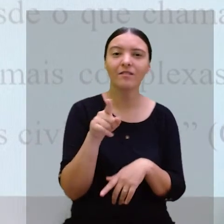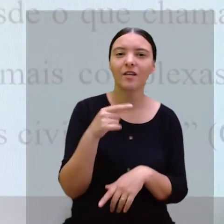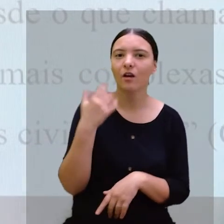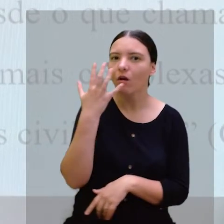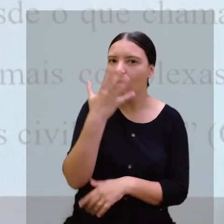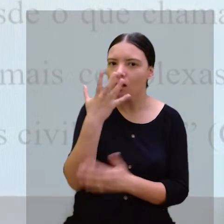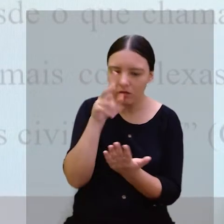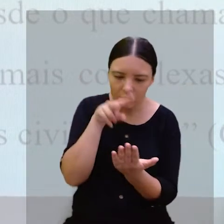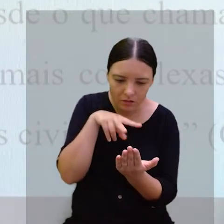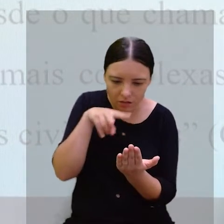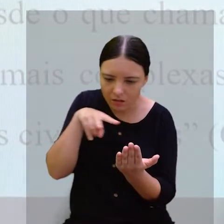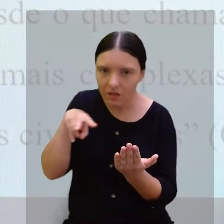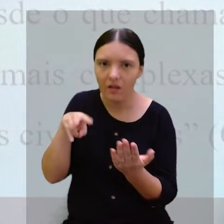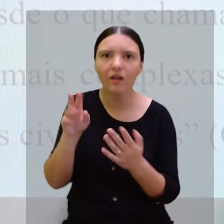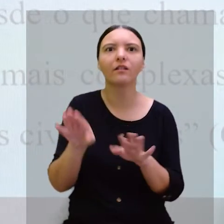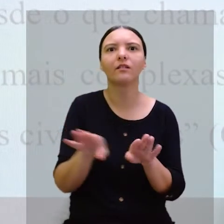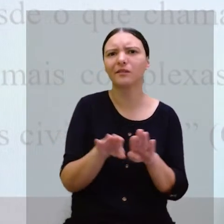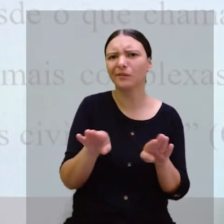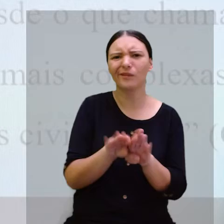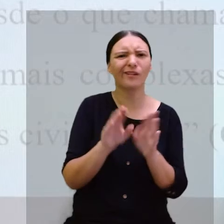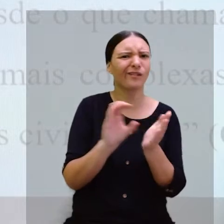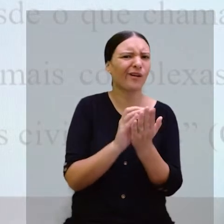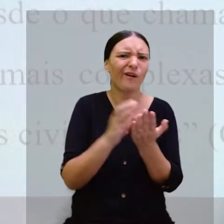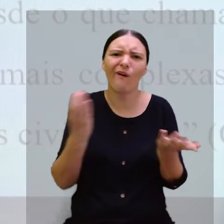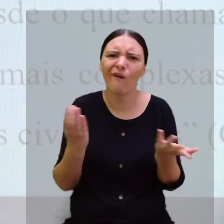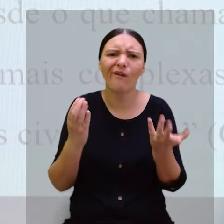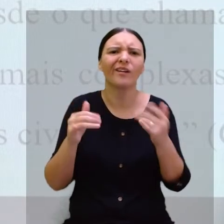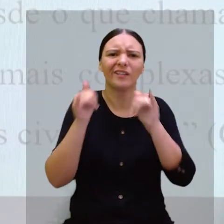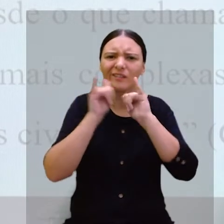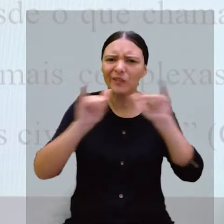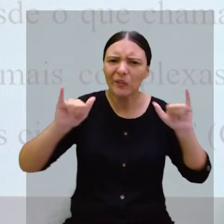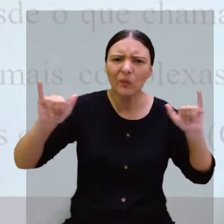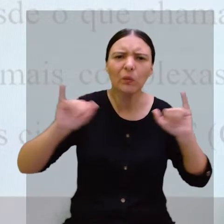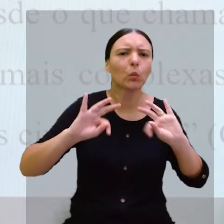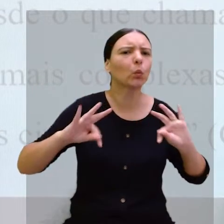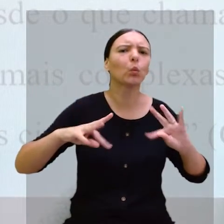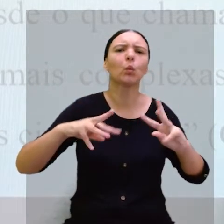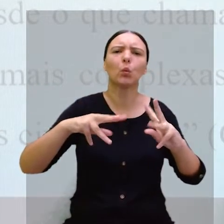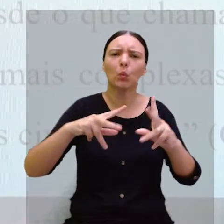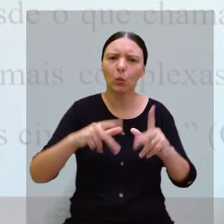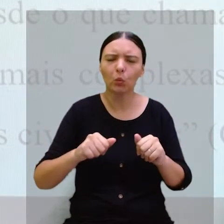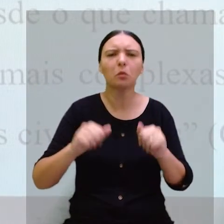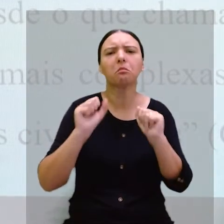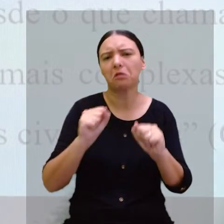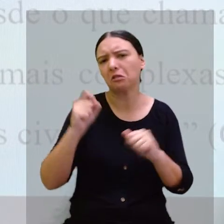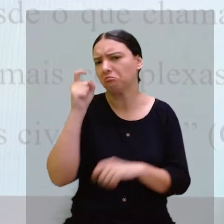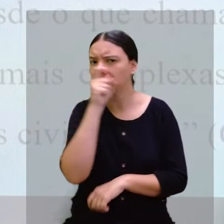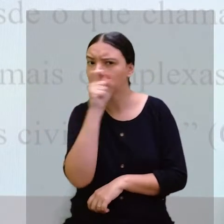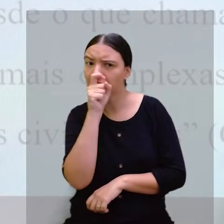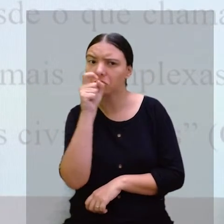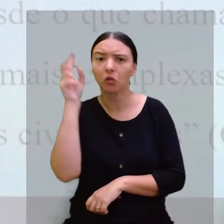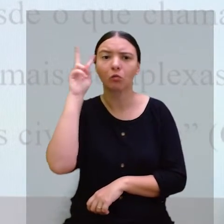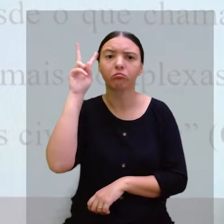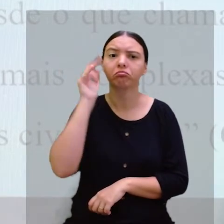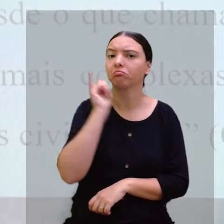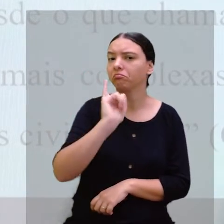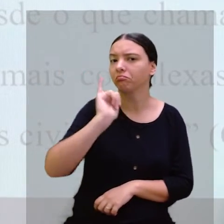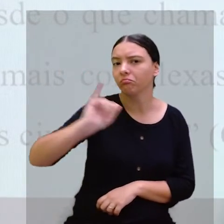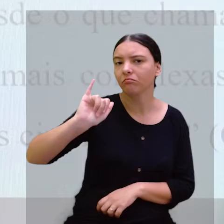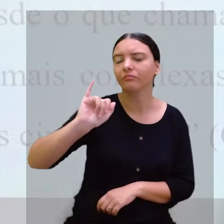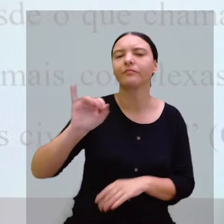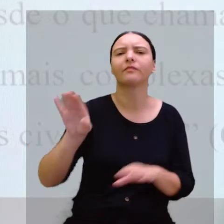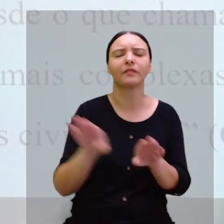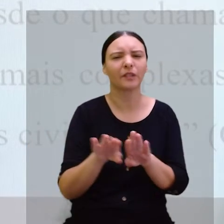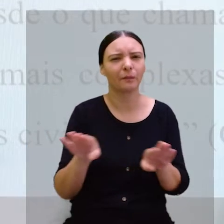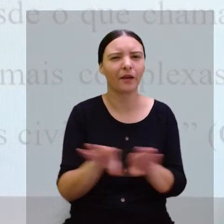que você lê, o conto, a crônica, tudo isso pode ter uma dimensão ficcional, narrativa, né? O